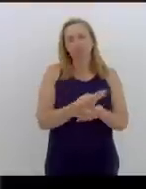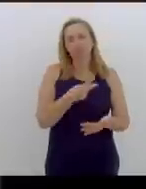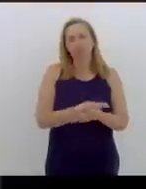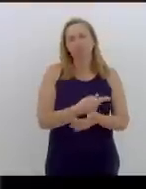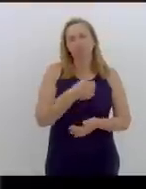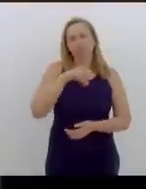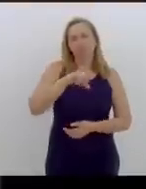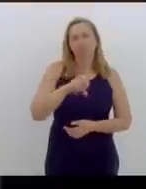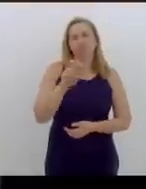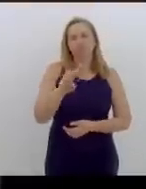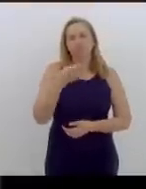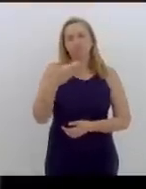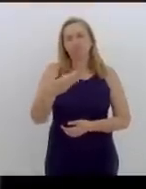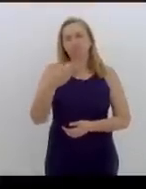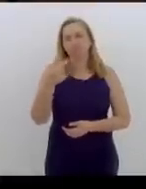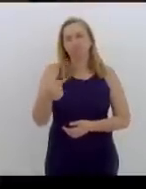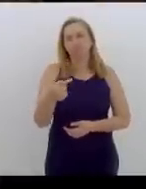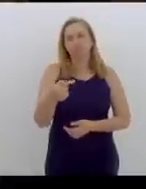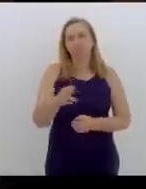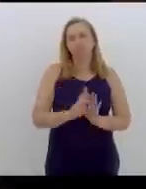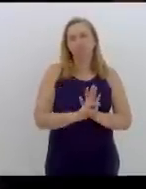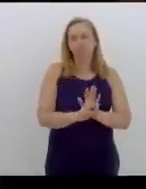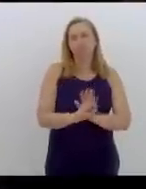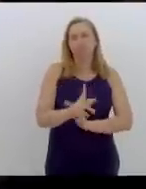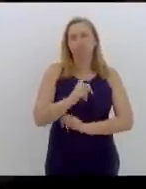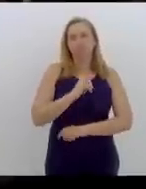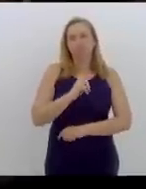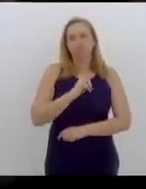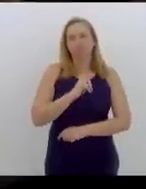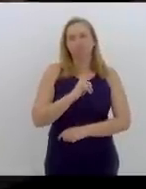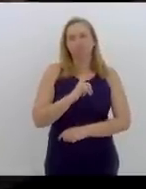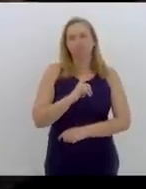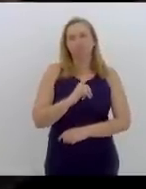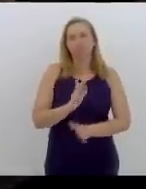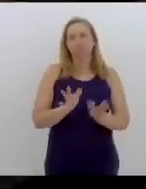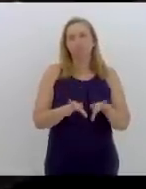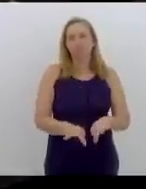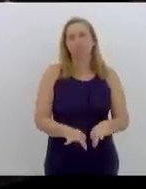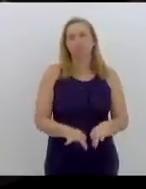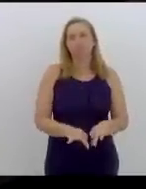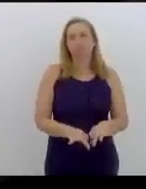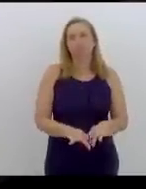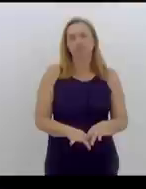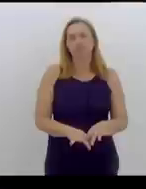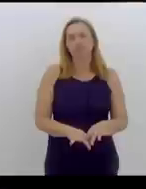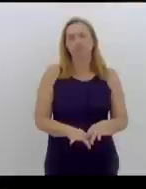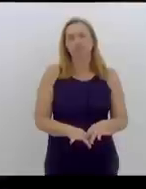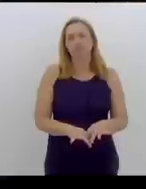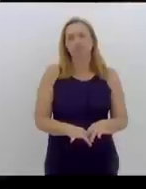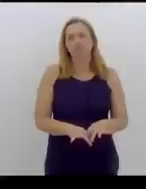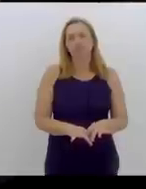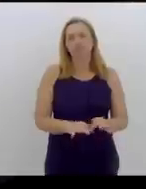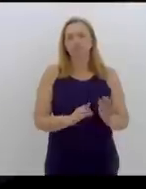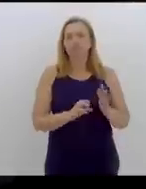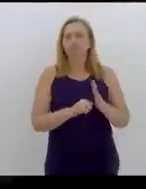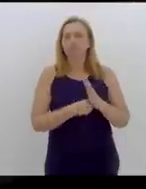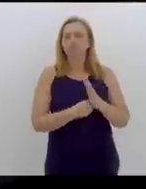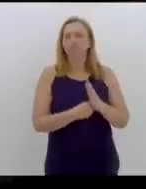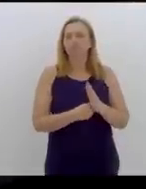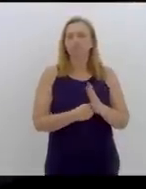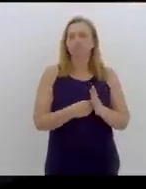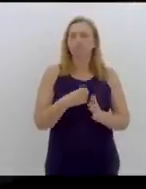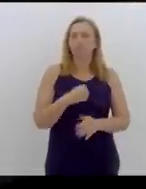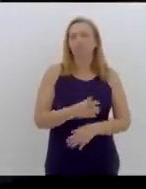9537 houve a representação e ela vai findar por ser vedada no canal